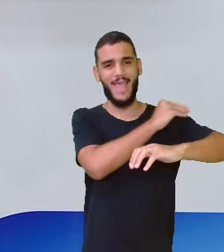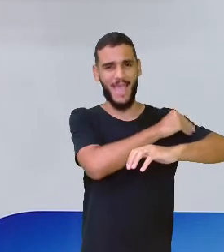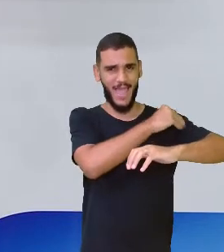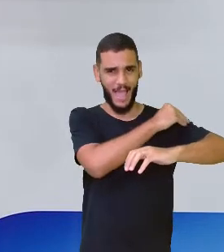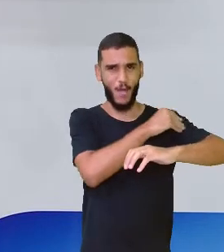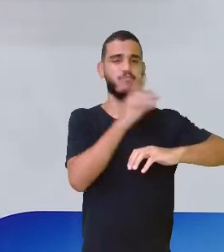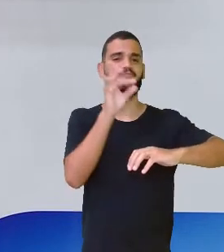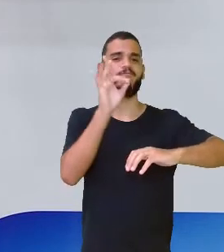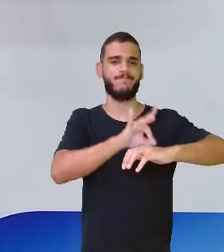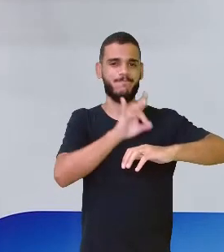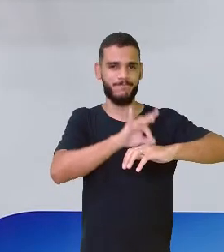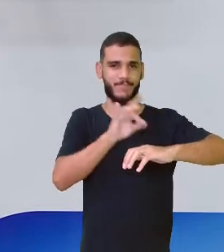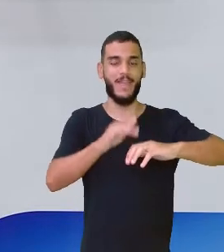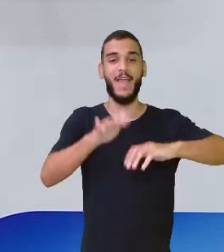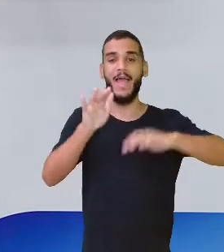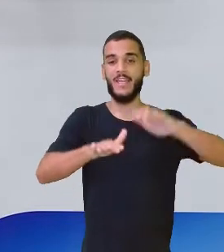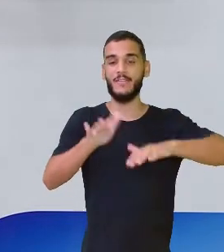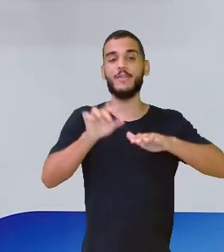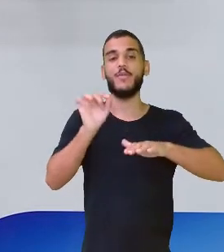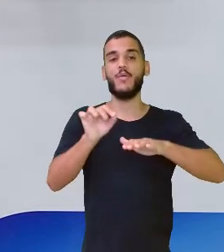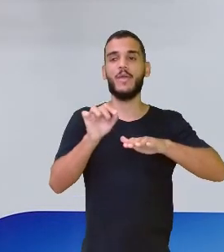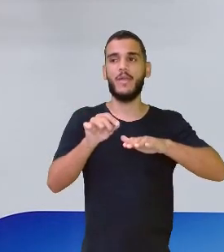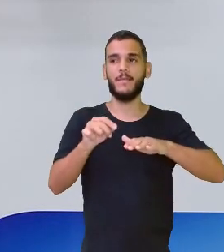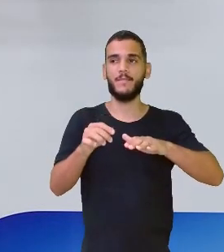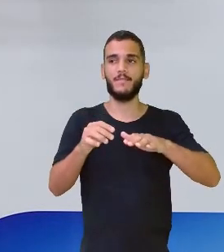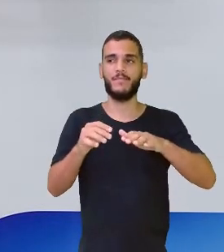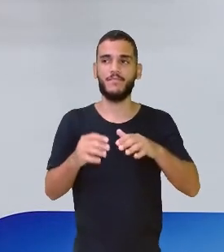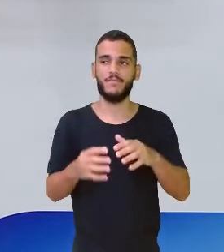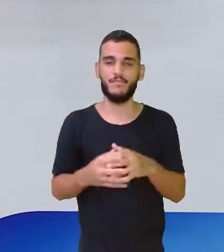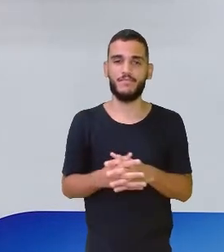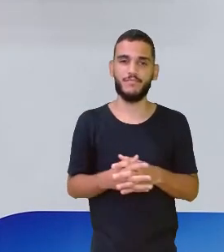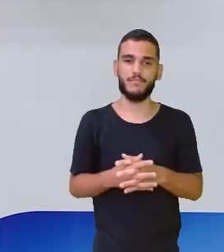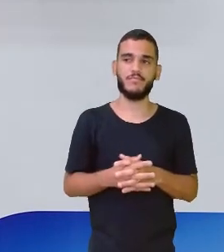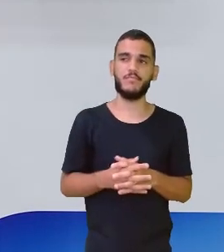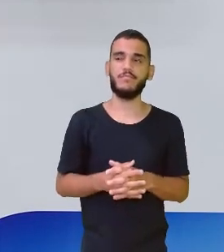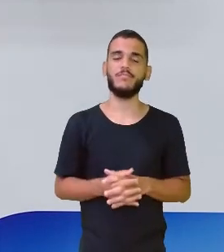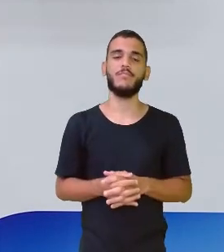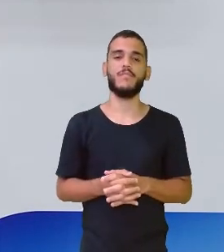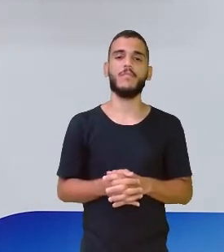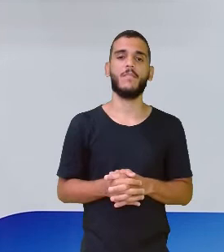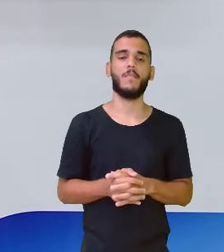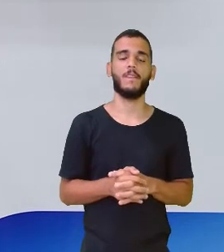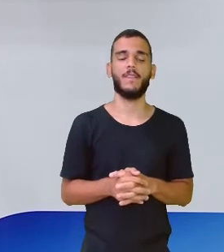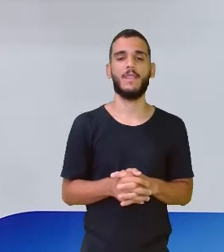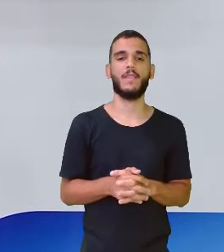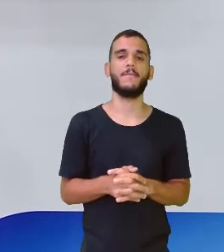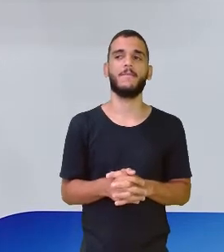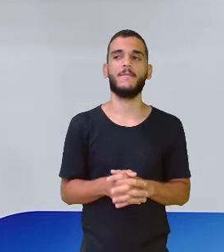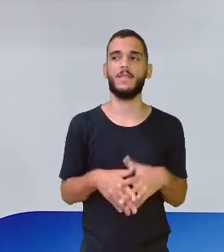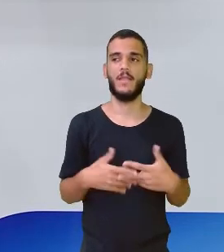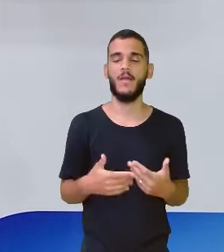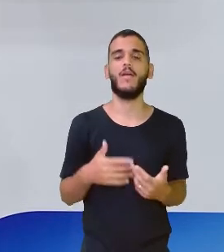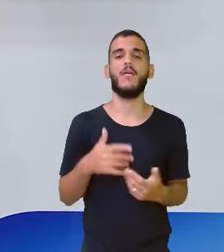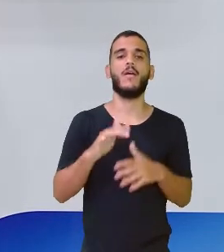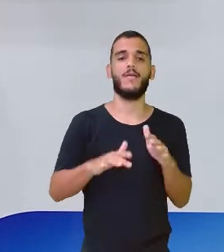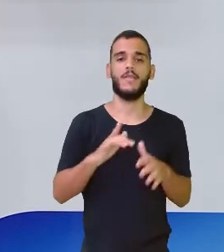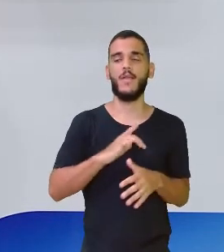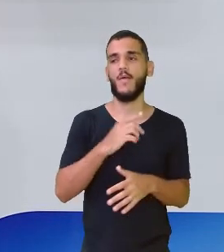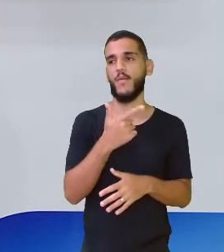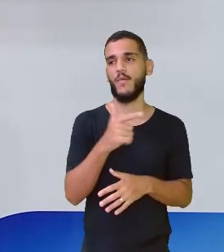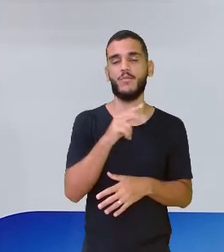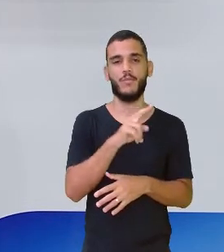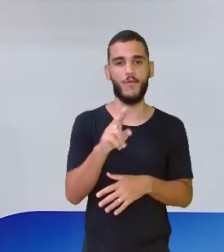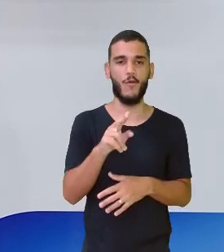vezes ela subia, né, condensava no teto, e daí veio um outro nome, né, a pinga, né? Ela ficava pingando, caía